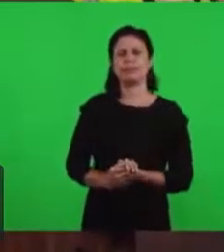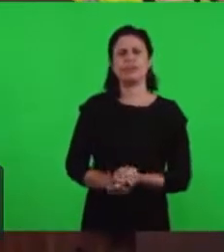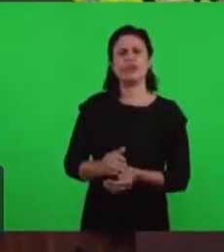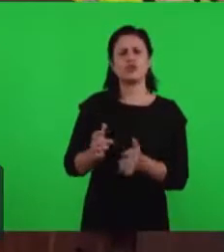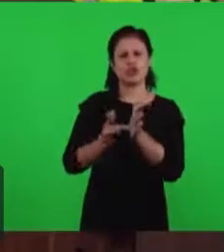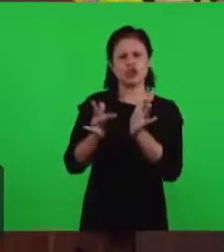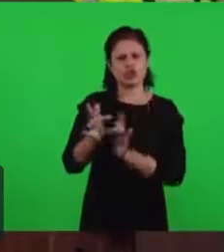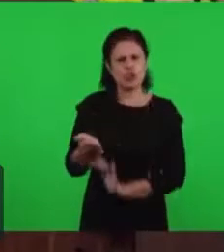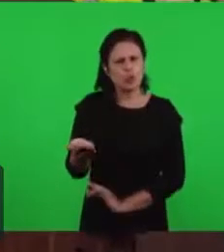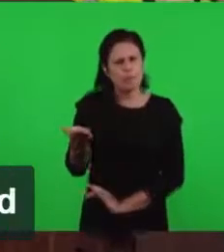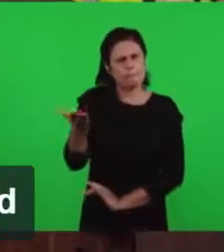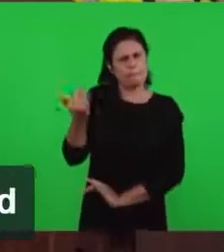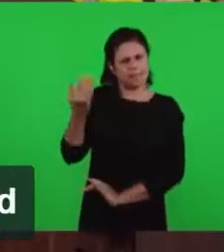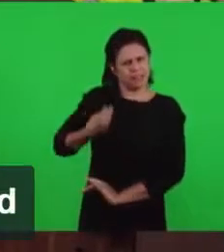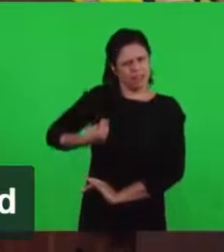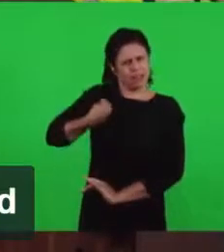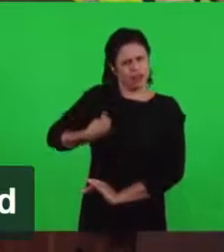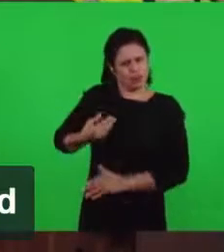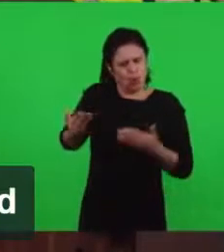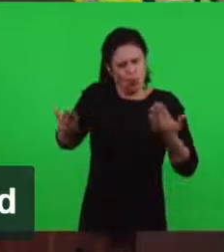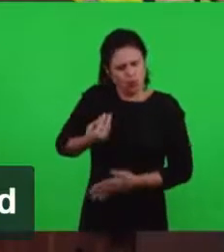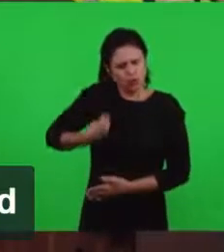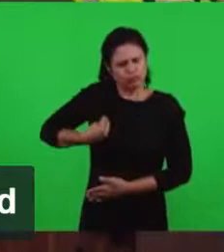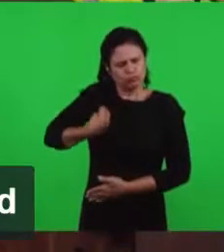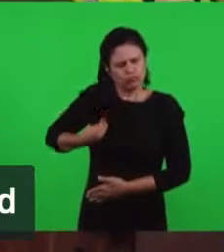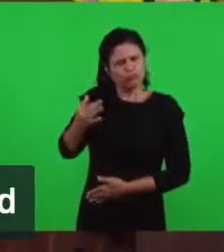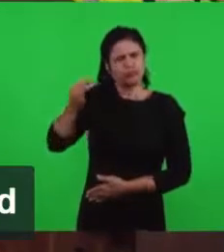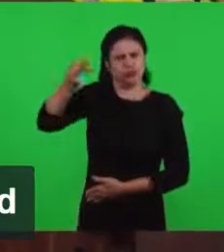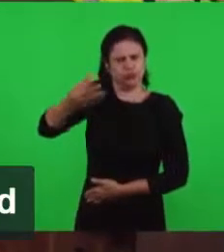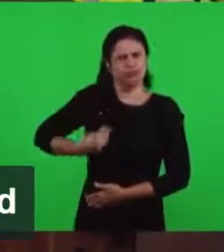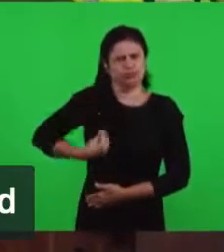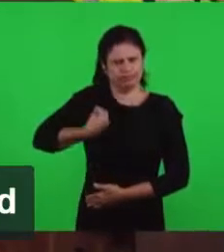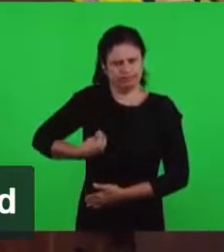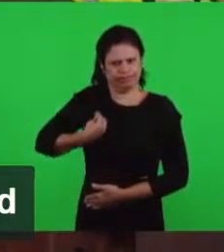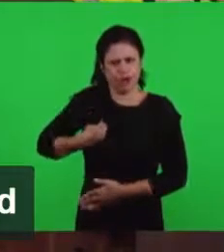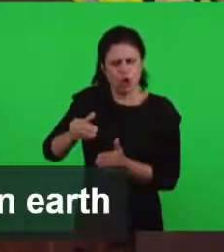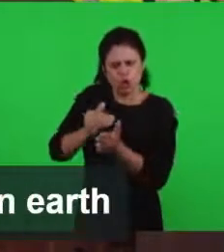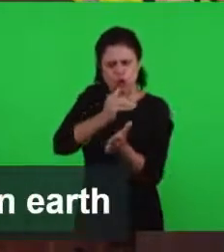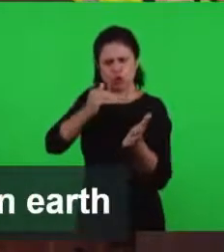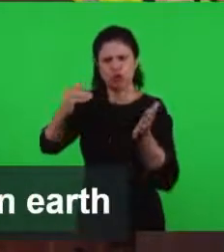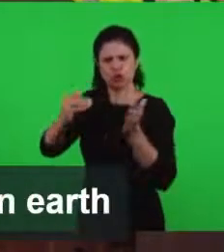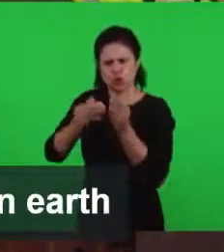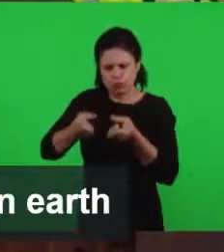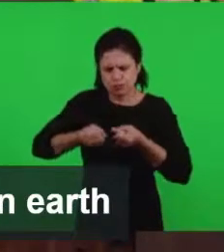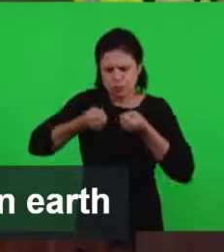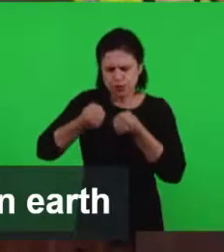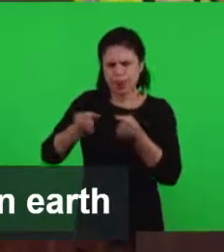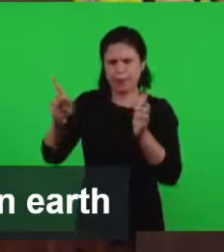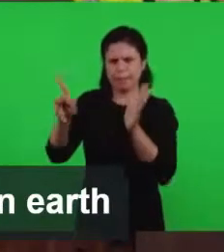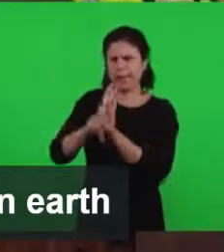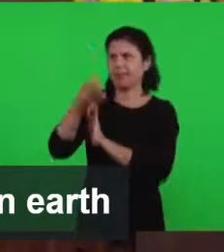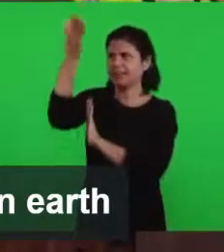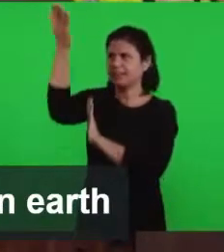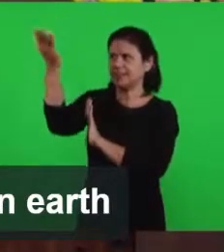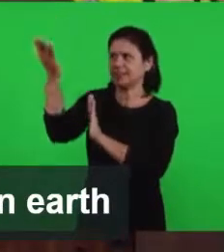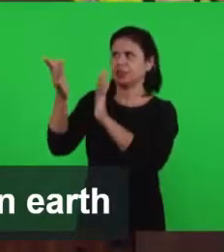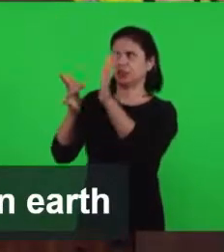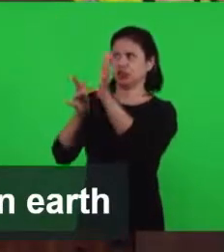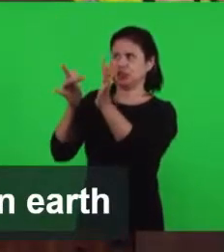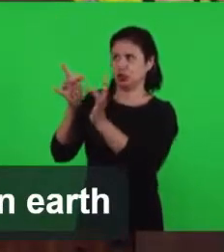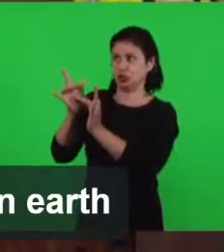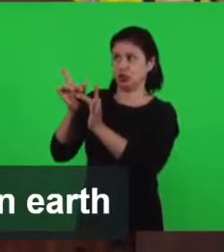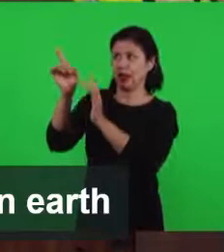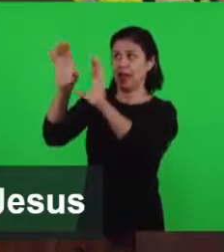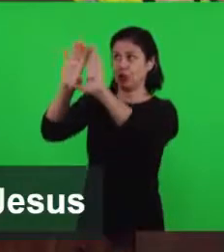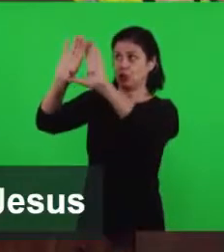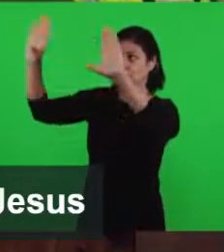e é aquele que há de vir aqui ele tem todo o poder do cuidado céu e